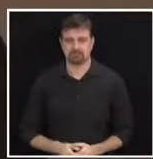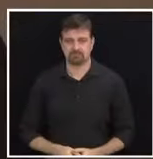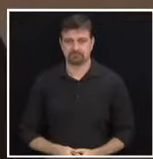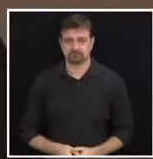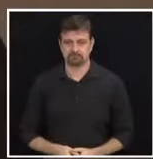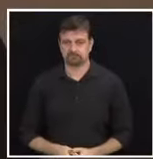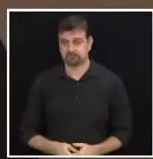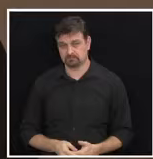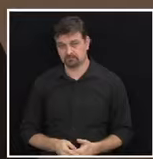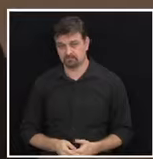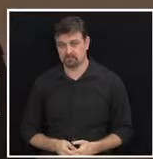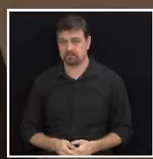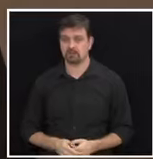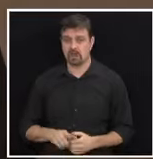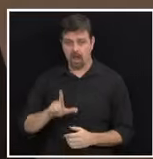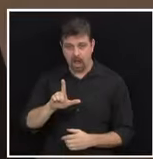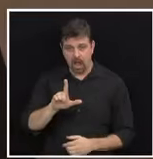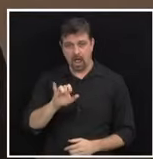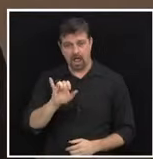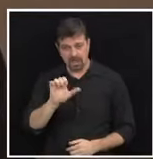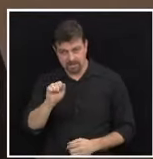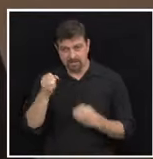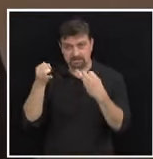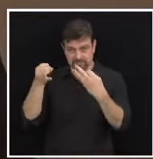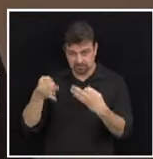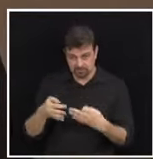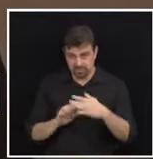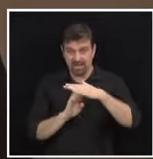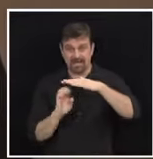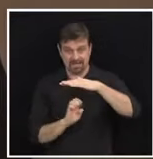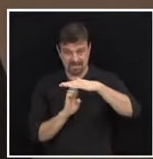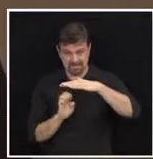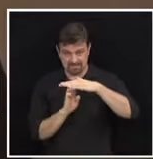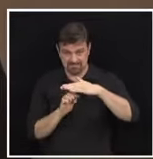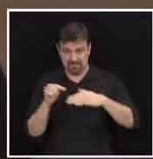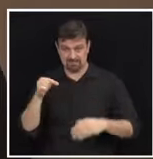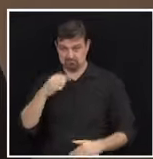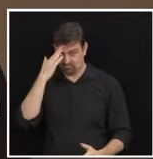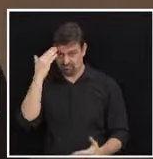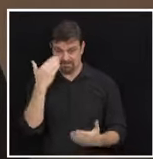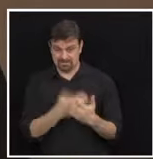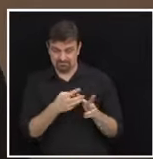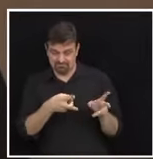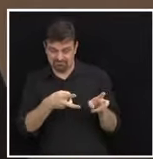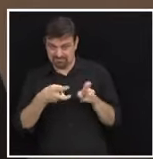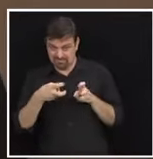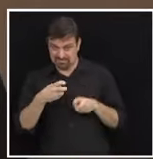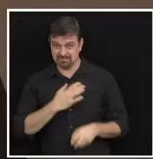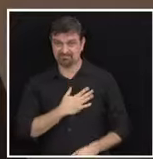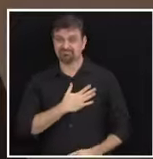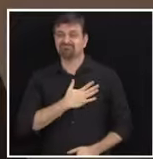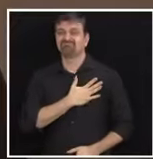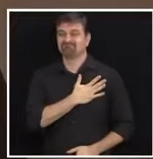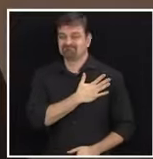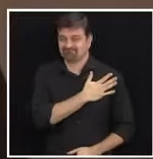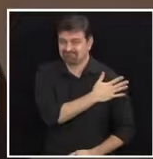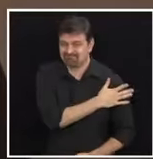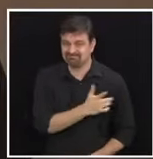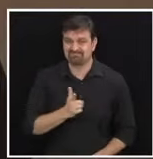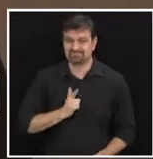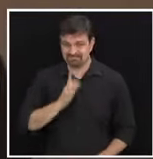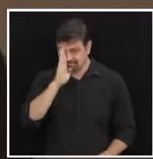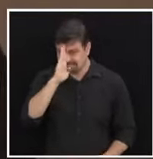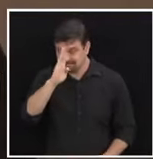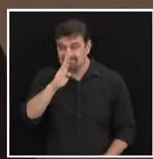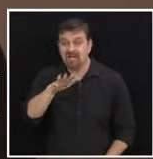A respeito do que a Lia está dizendo é o seguinte: nas empresas, eu acredito que eu vejo o seguinte: existe o preconceito nas empresas,